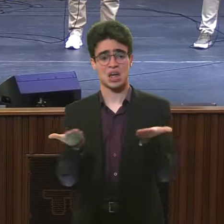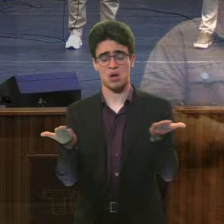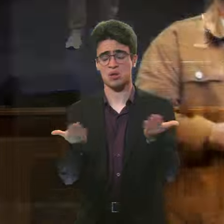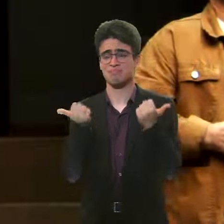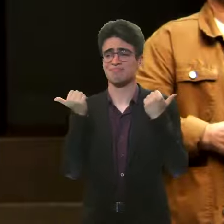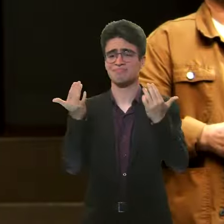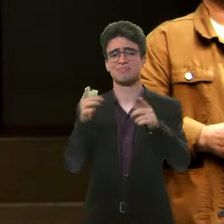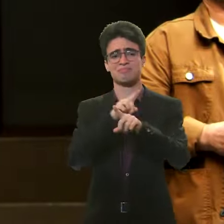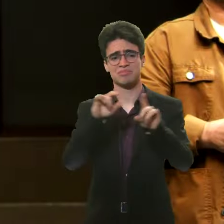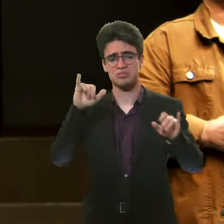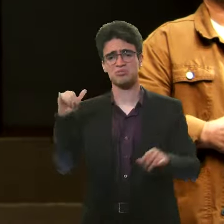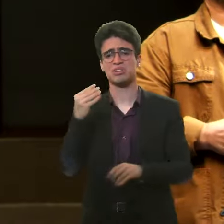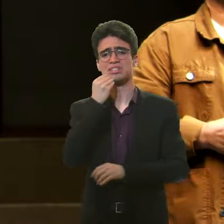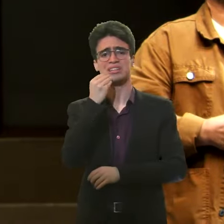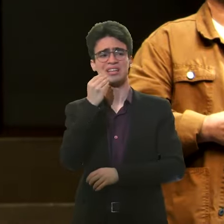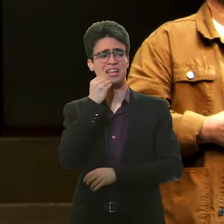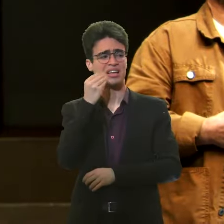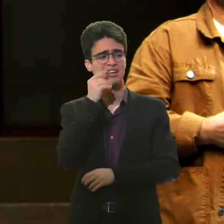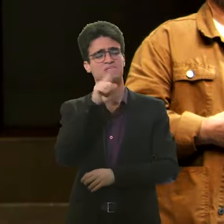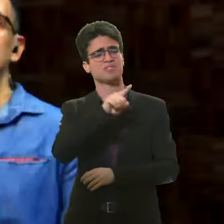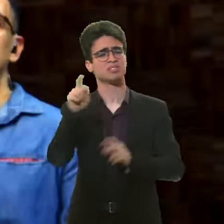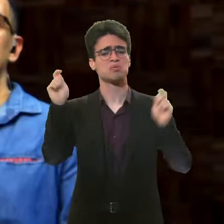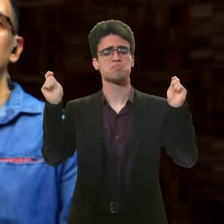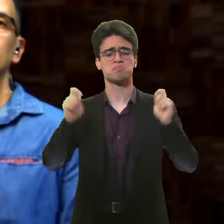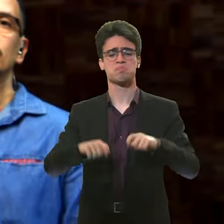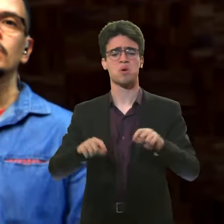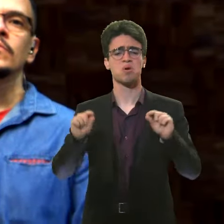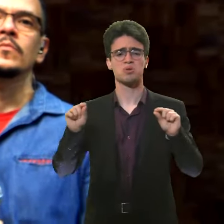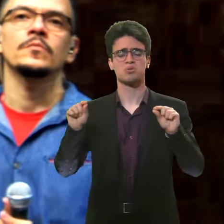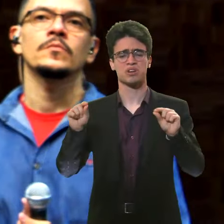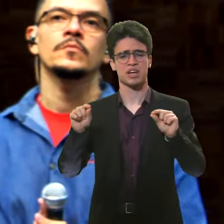oportunidade para você que está aqui também de